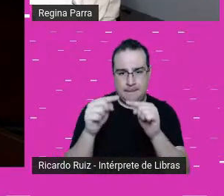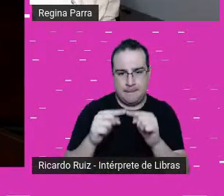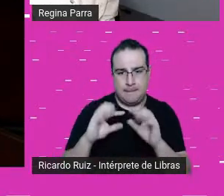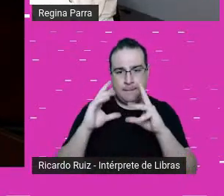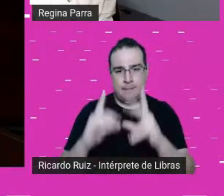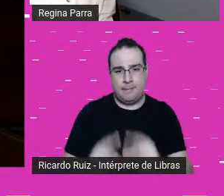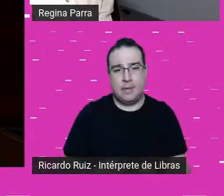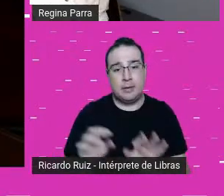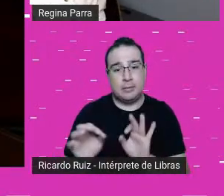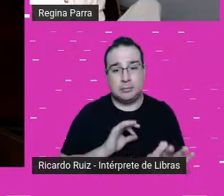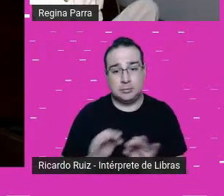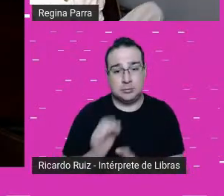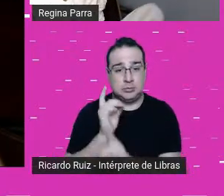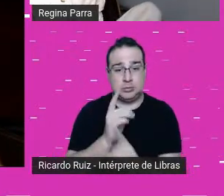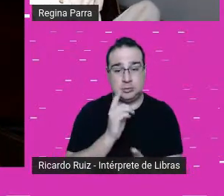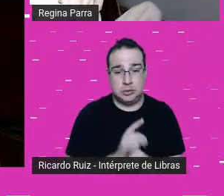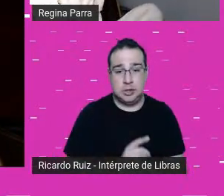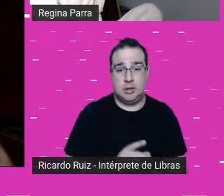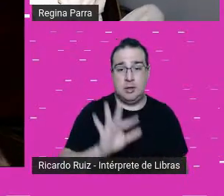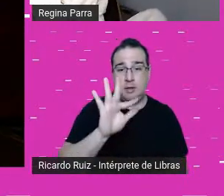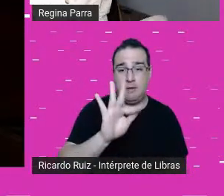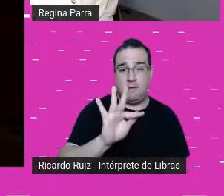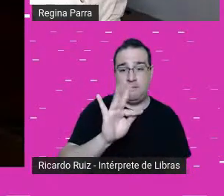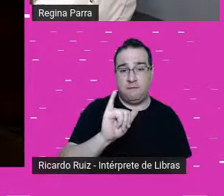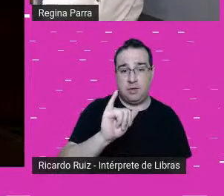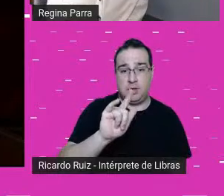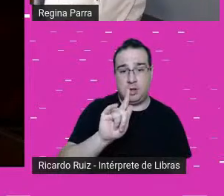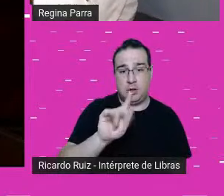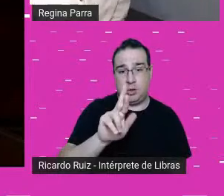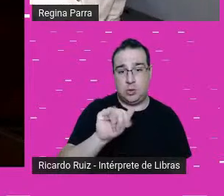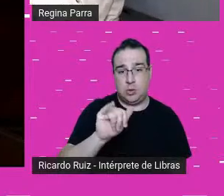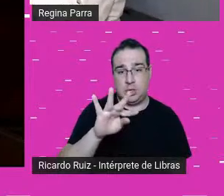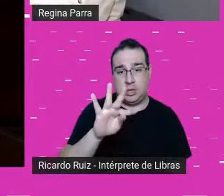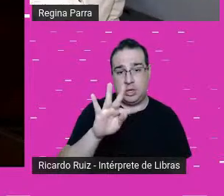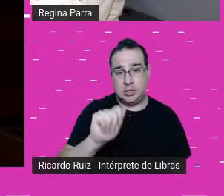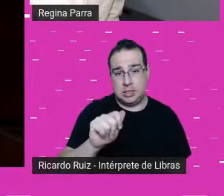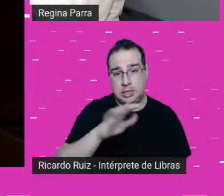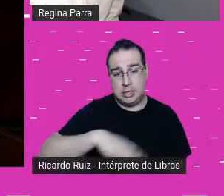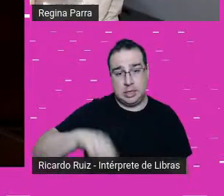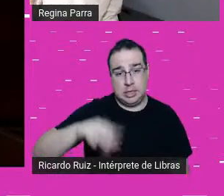de me descobrir como figurinista no CPT. Então,